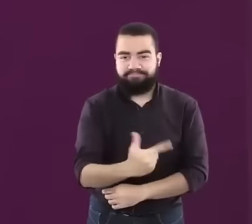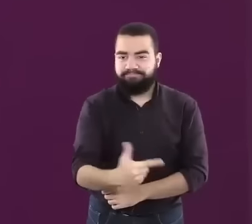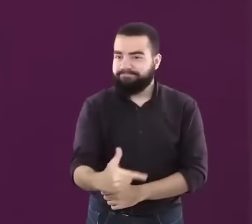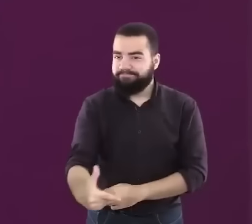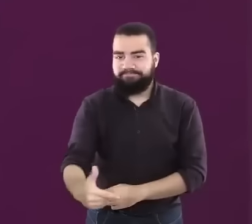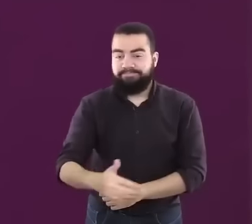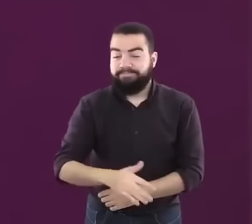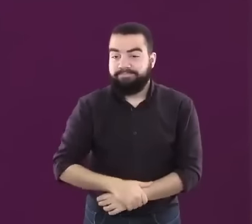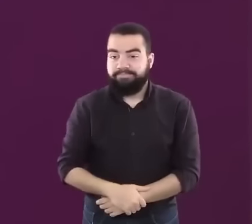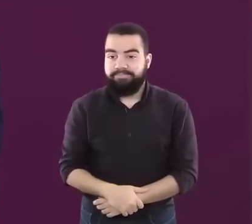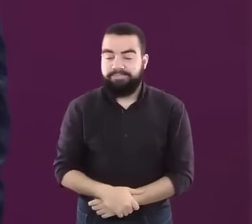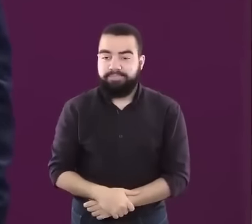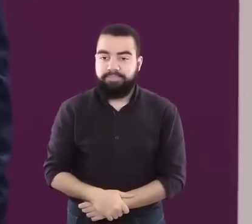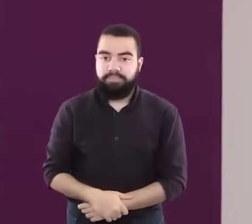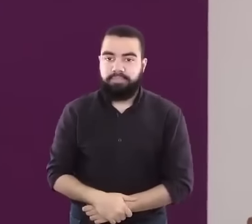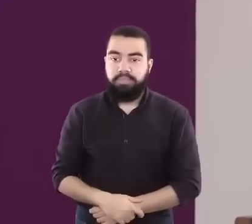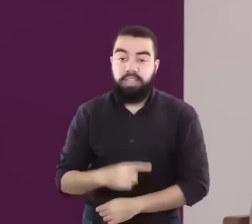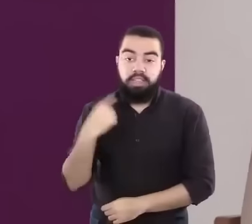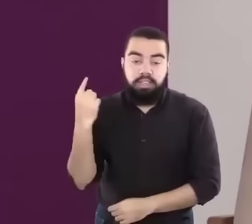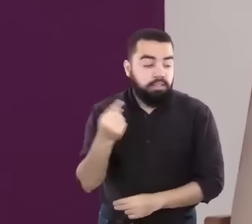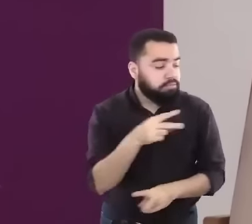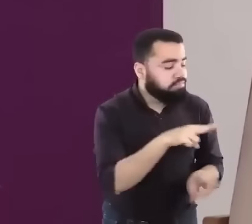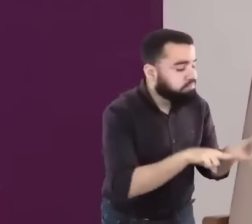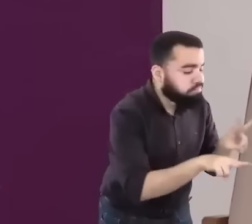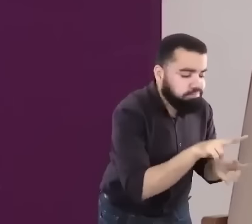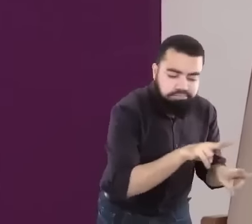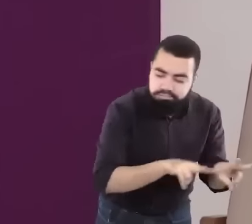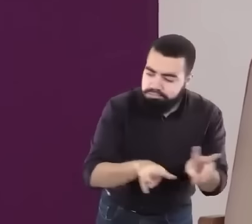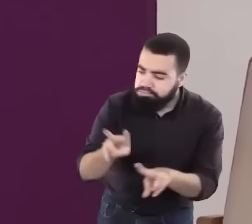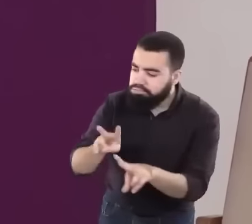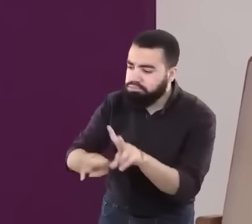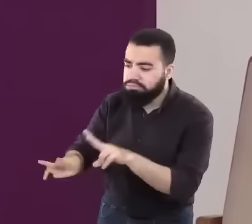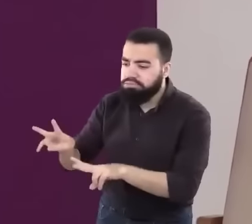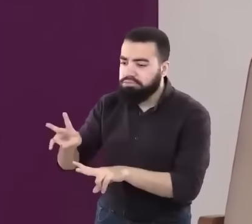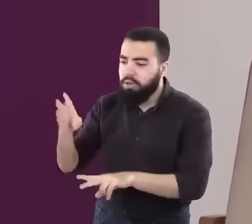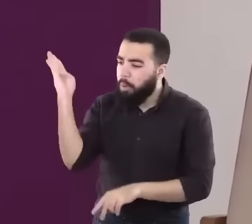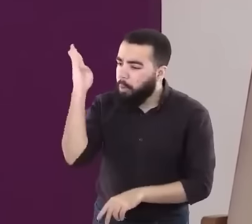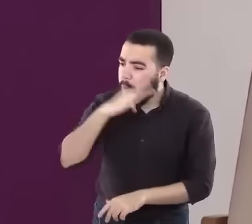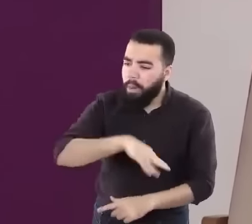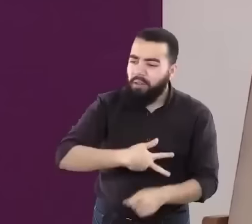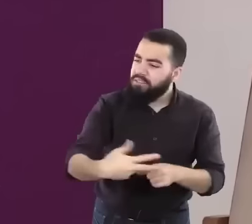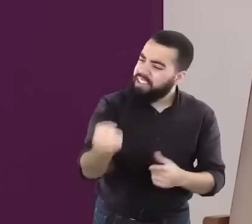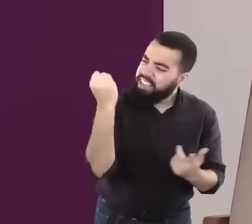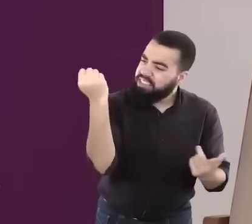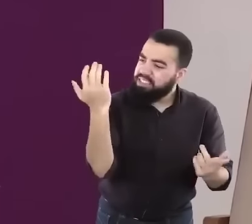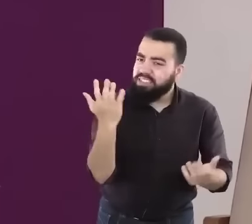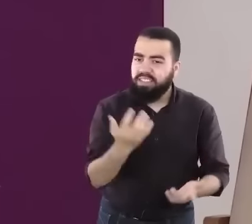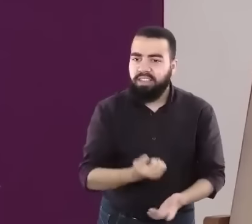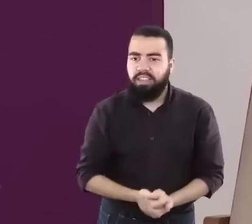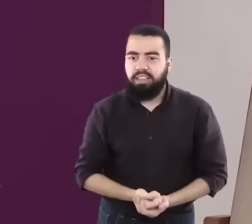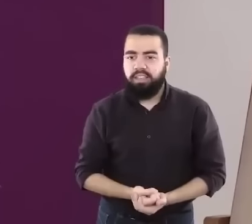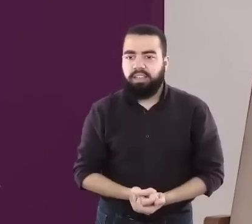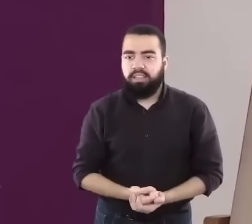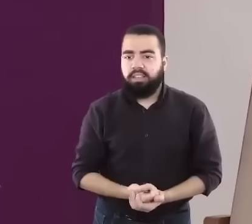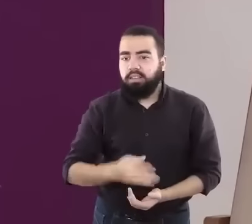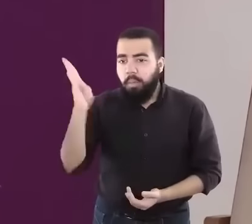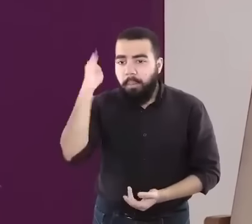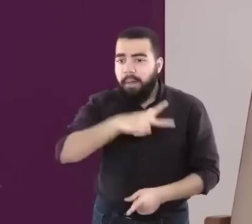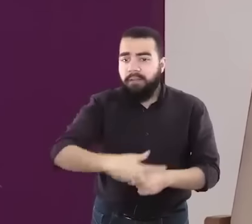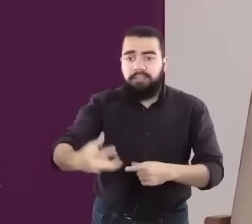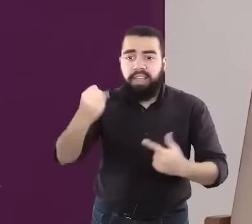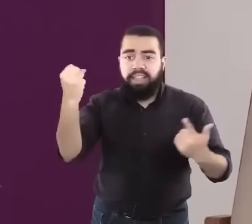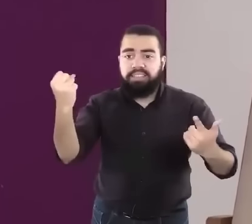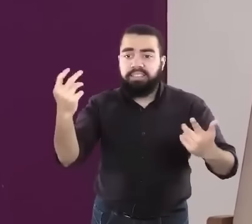e a gente olhando diz assim o mal prospera todo dia